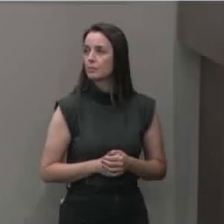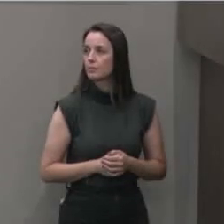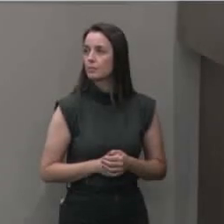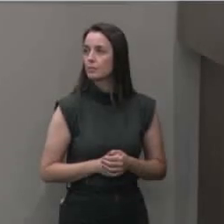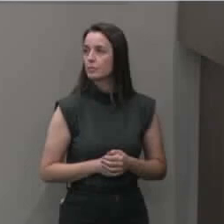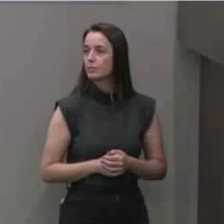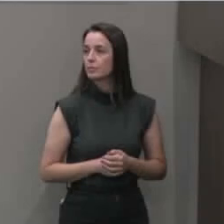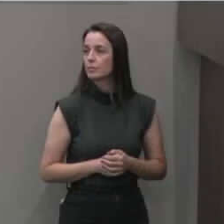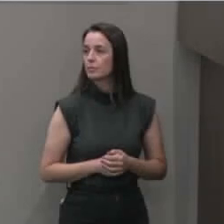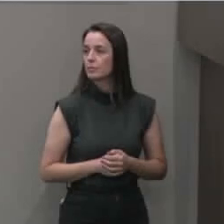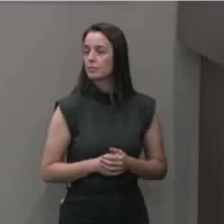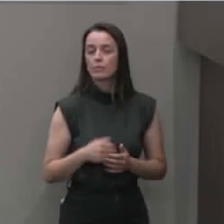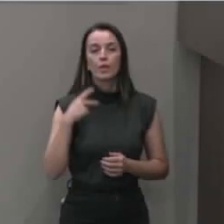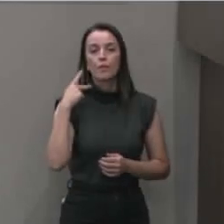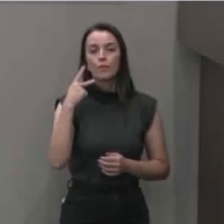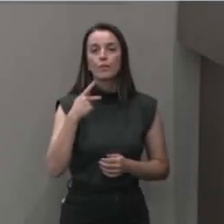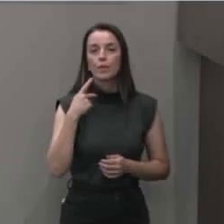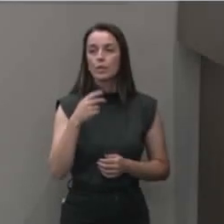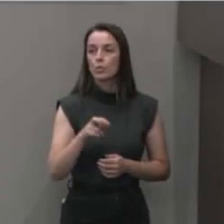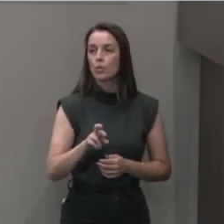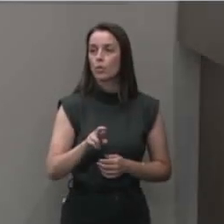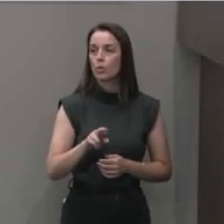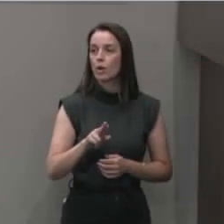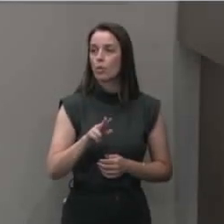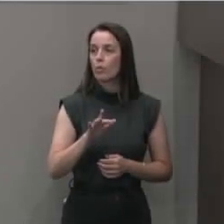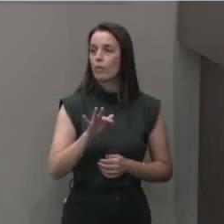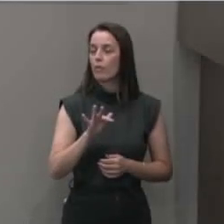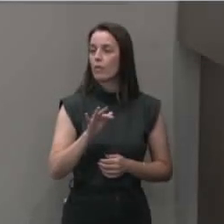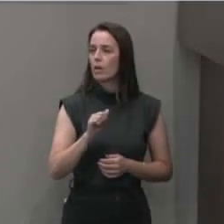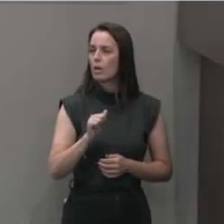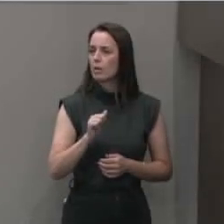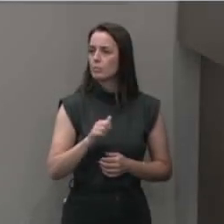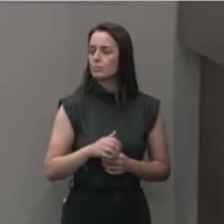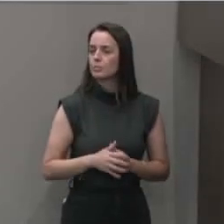Vereador Rufa, vereador Diego Milani.